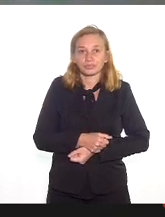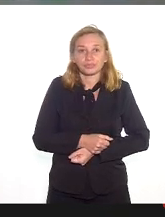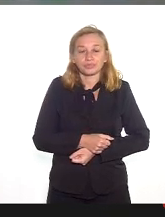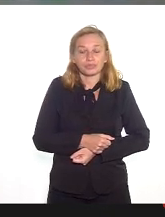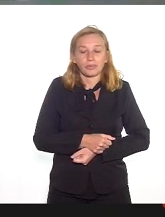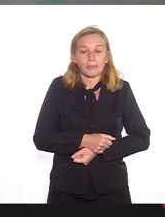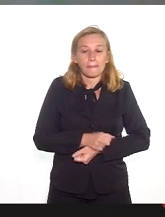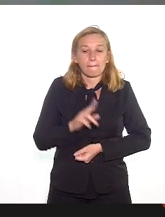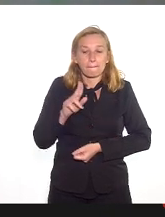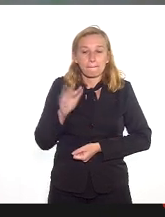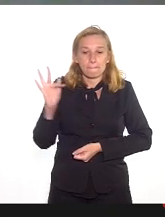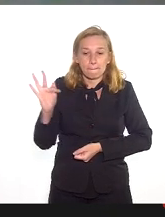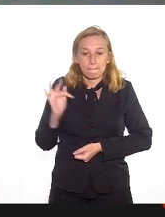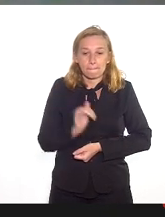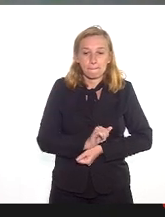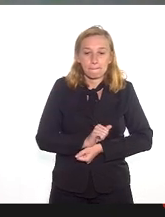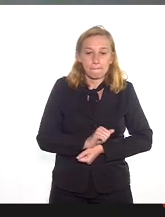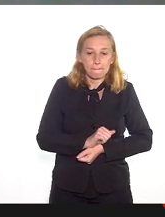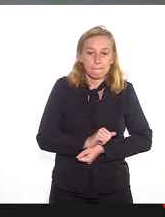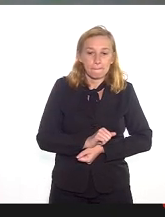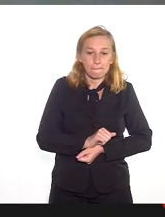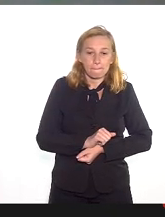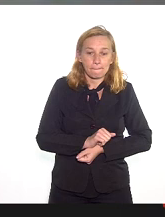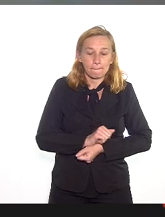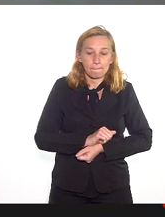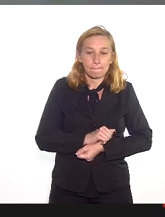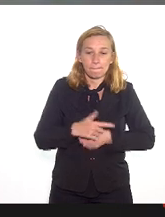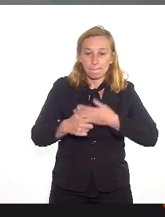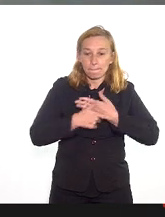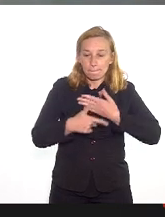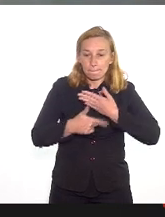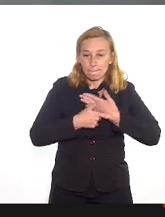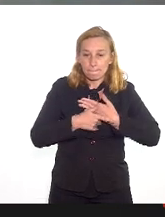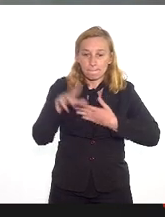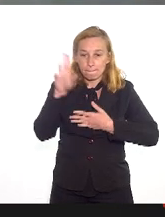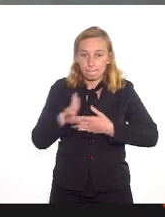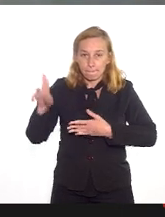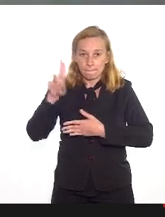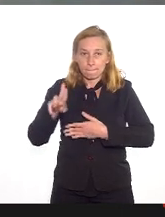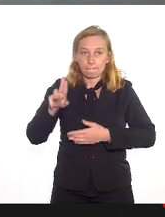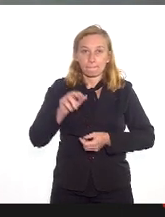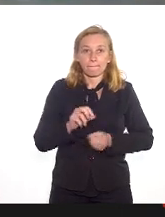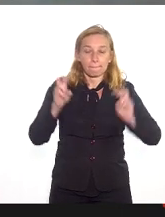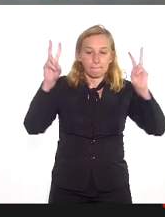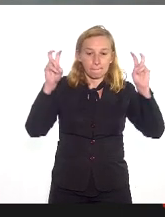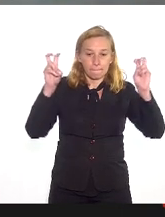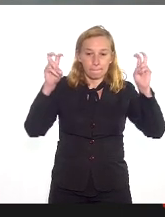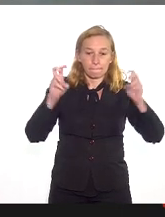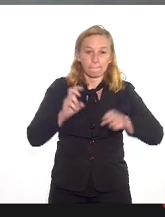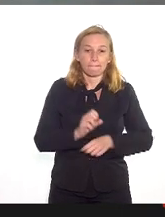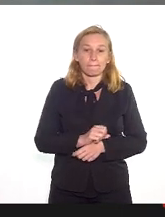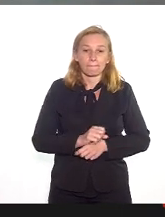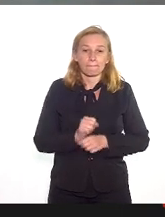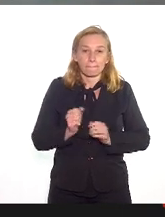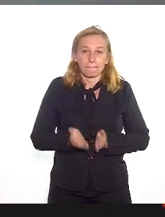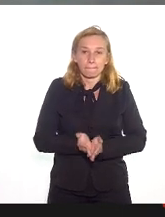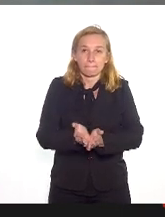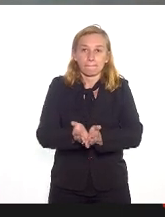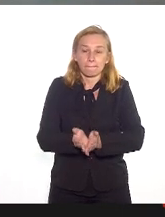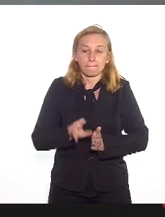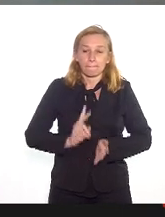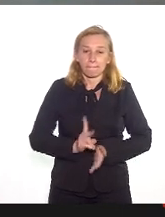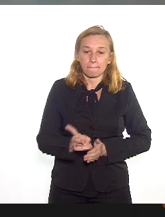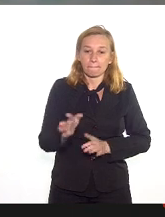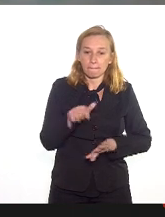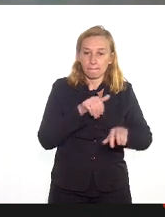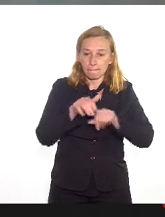A UF, eu gostaria de falar do papel da universidade com essa questão do desenvolvimento de clusters navais. A universidade sempre foi